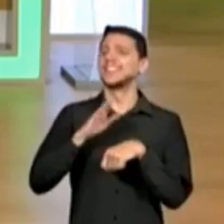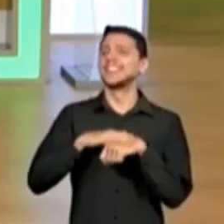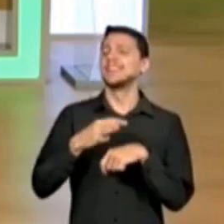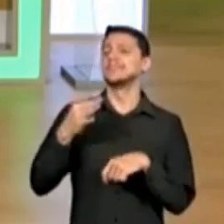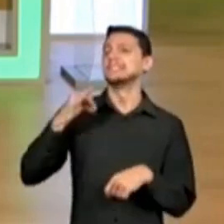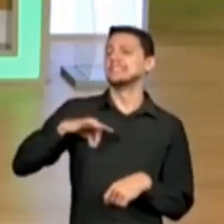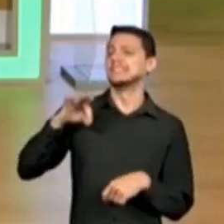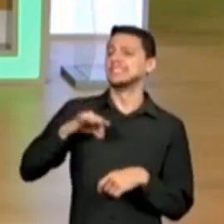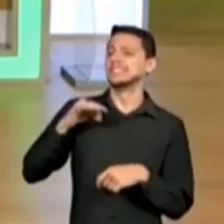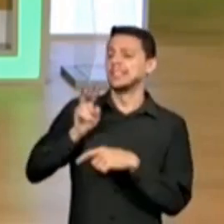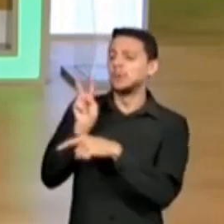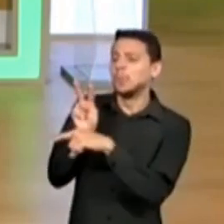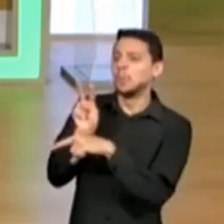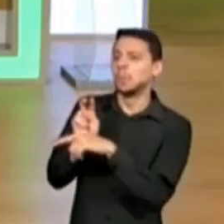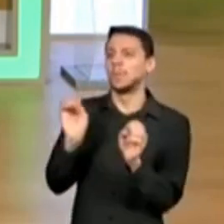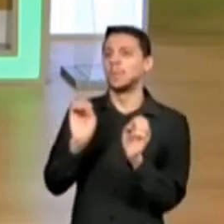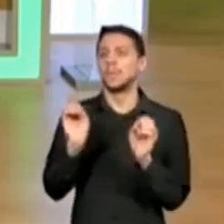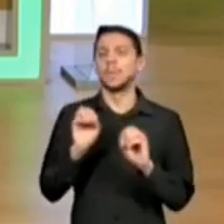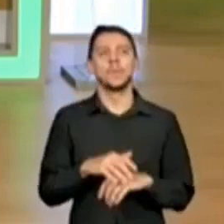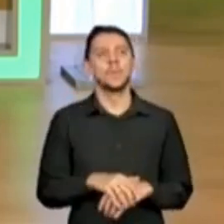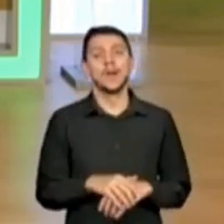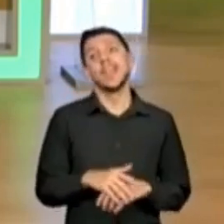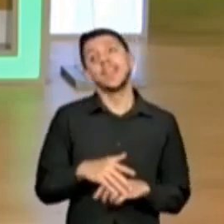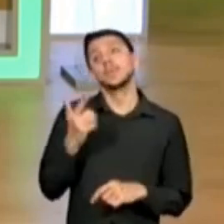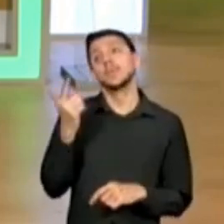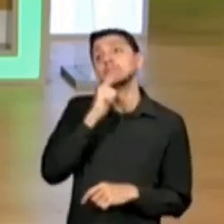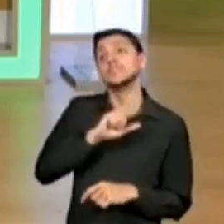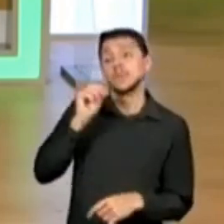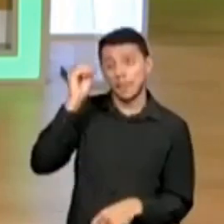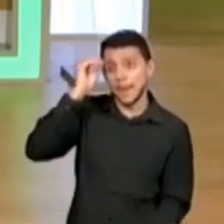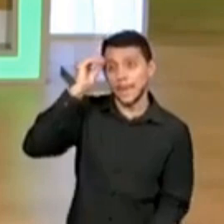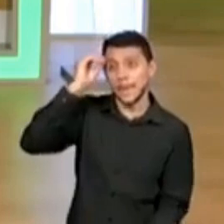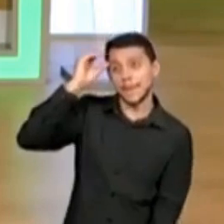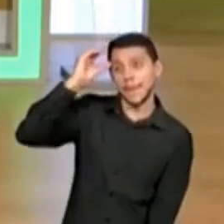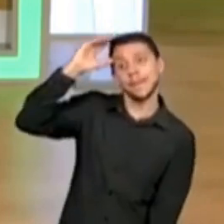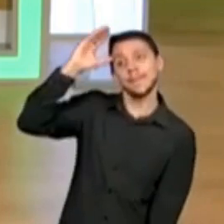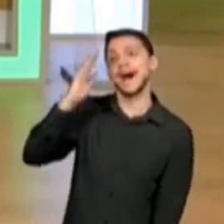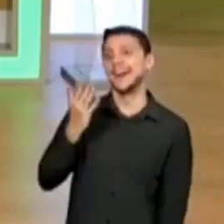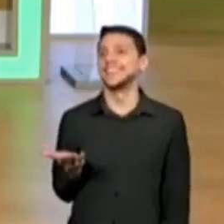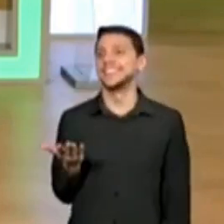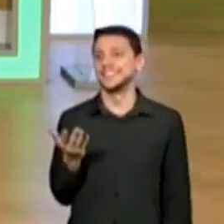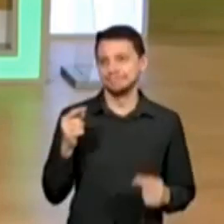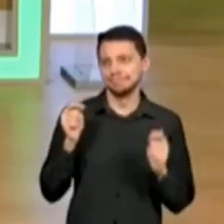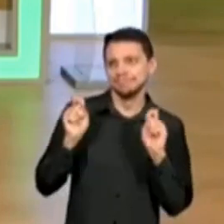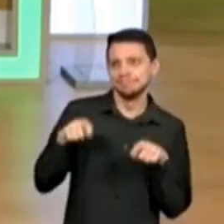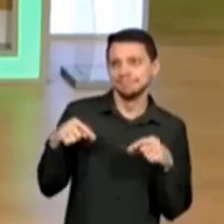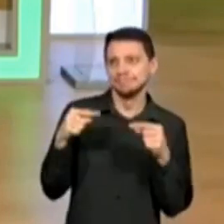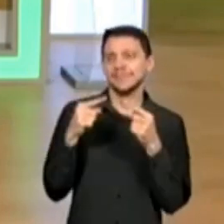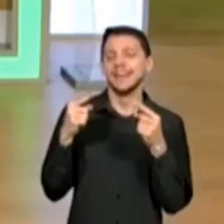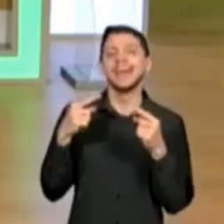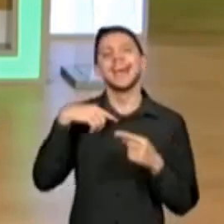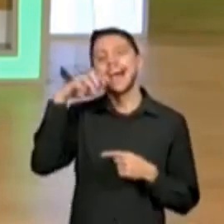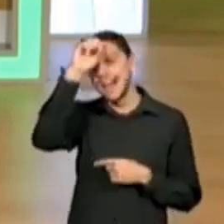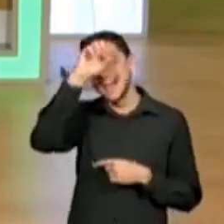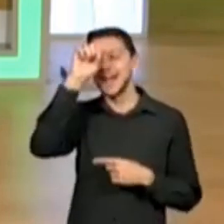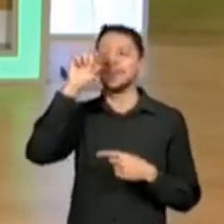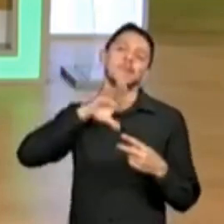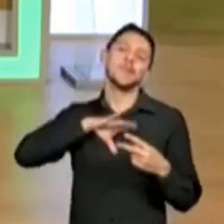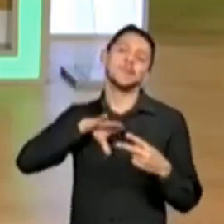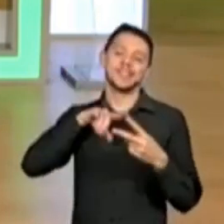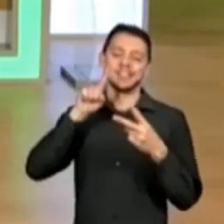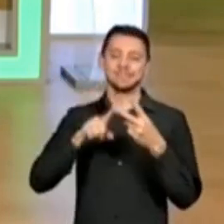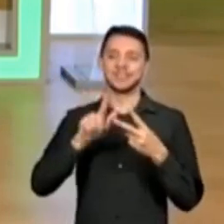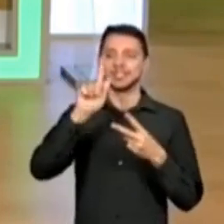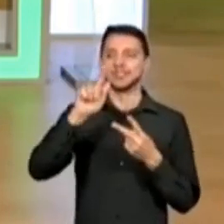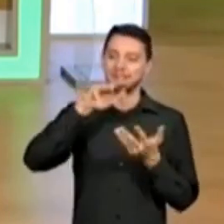né? Ah, porque Eu tô assim, ficando rica de conhecimento, isso eu posso falar, vai. Tá Que bom. aí já aprendi um pouco aí na aula de língua portuguesa, um pouco na aula de geografia, agora